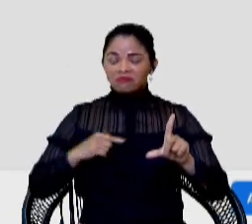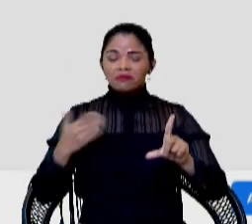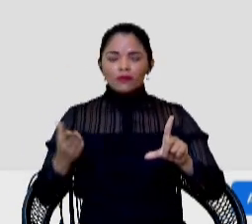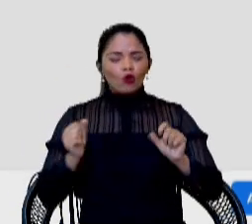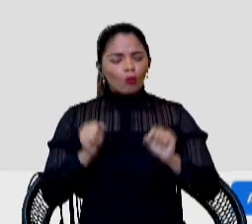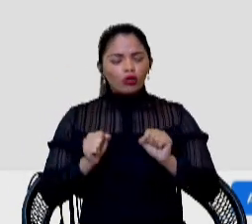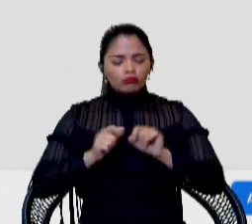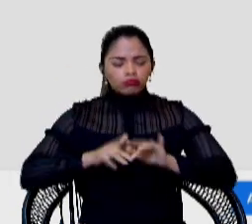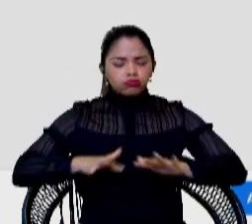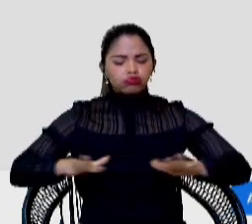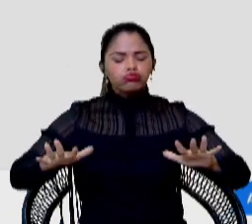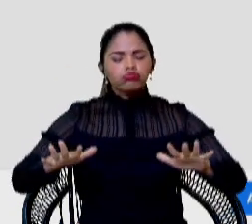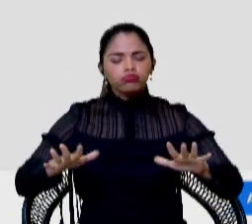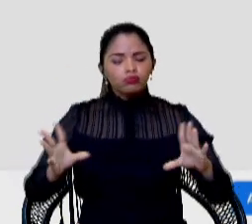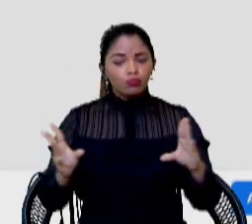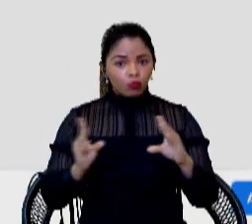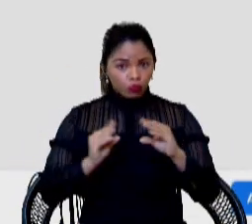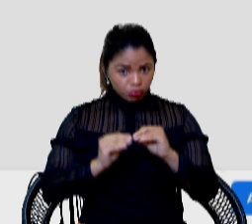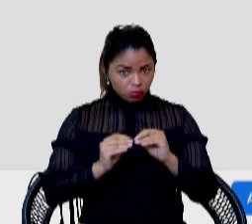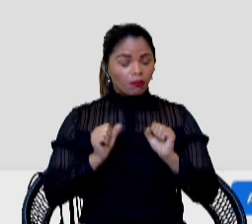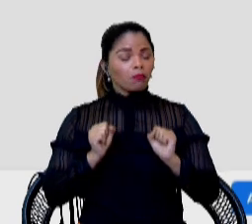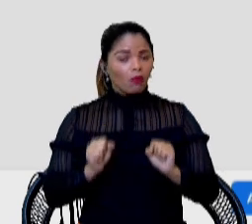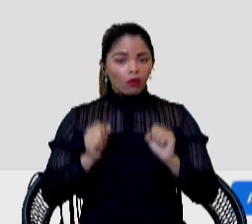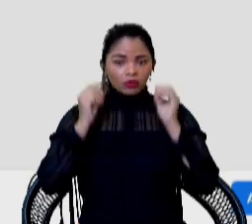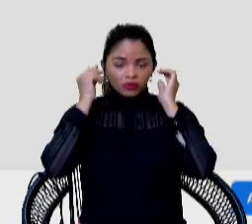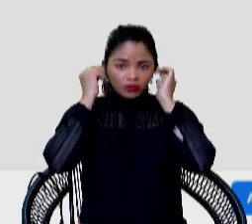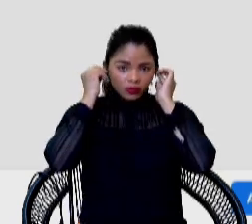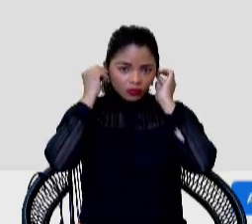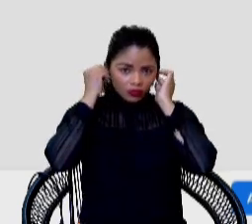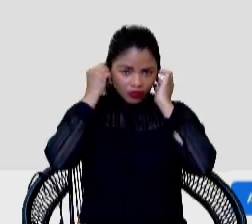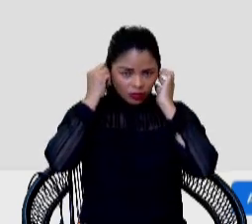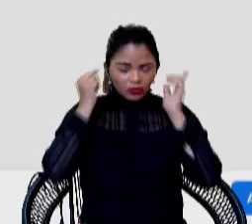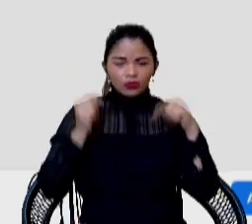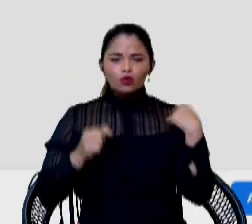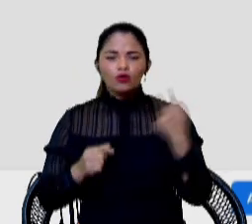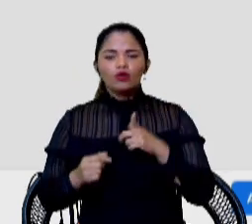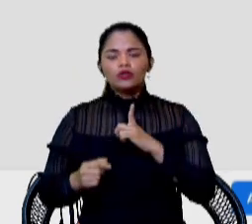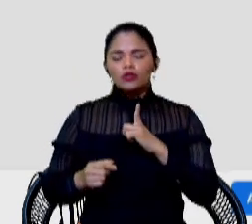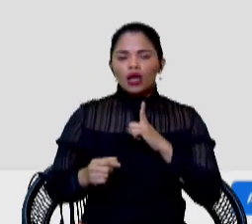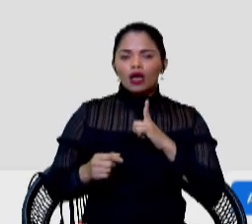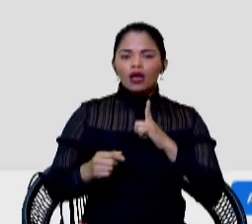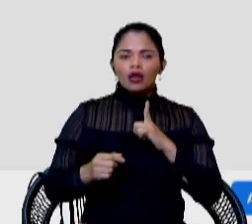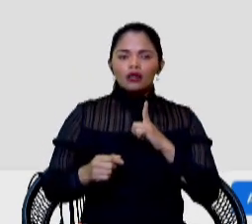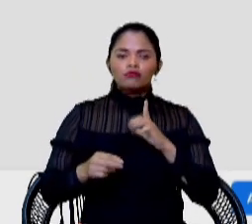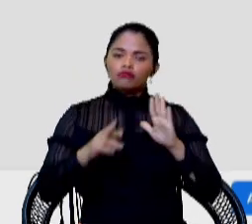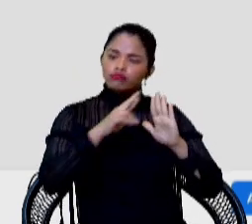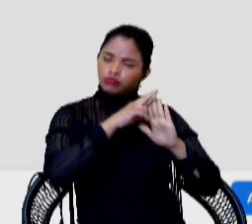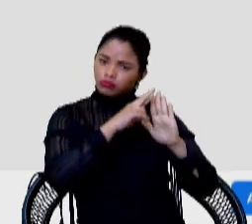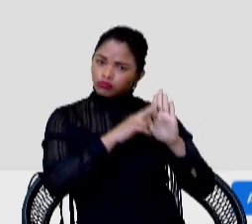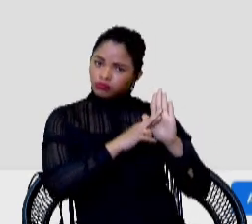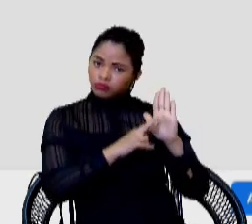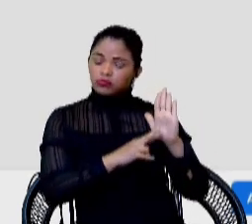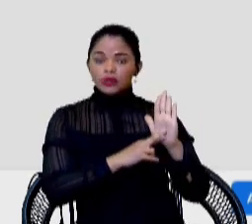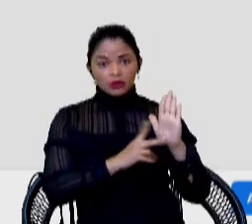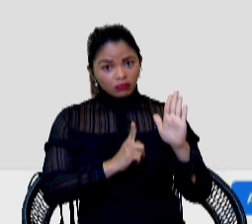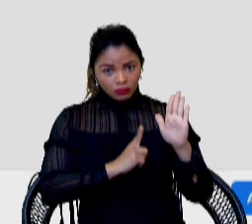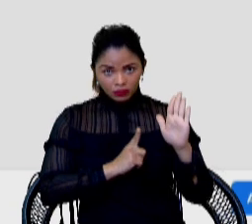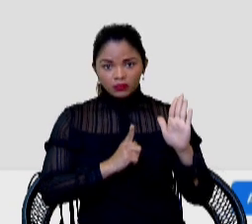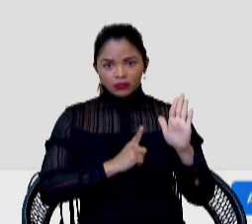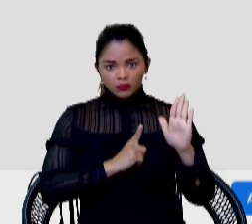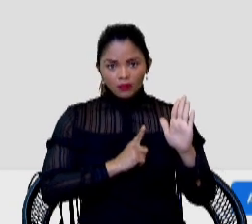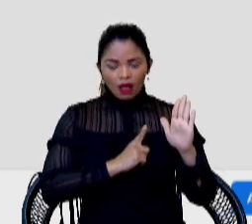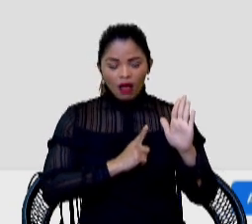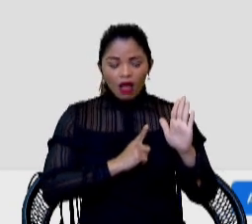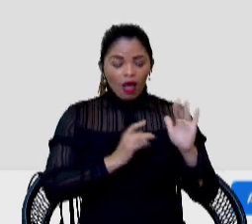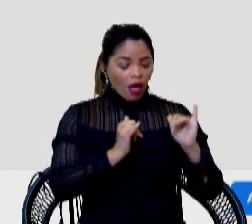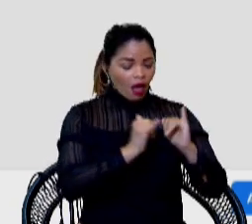pode expandir, você pode fechar caso você tenha. E aí, a gente tem aqui aquela hierarquia que eu comentei com vocês. A gente tem a